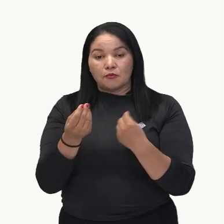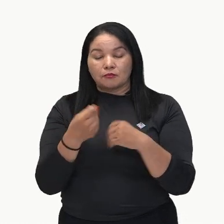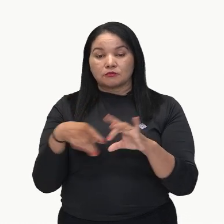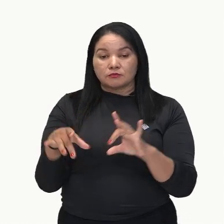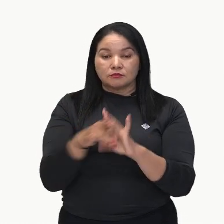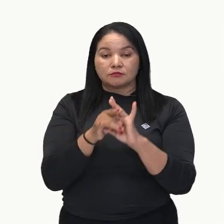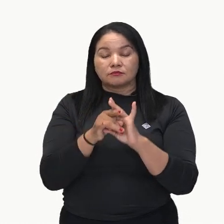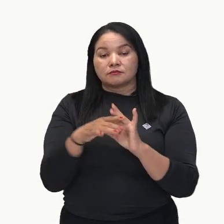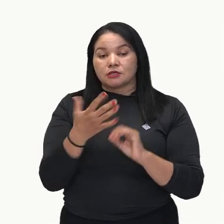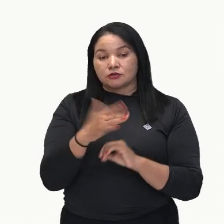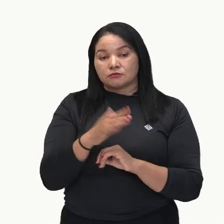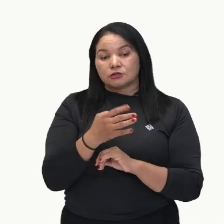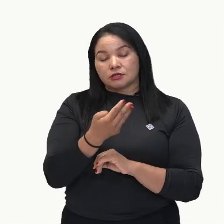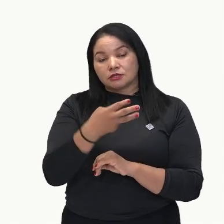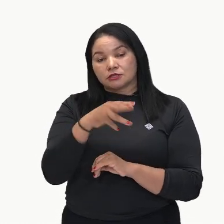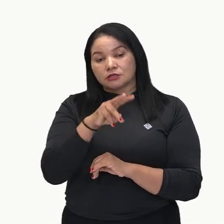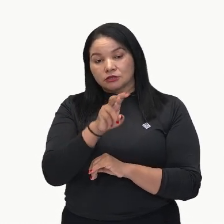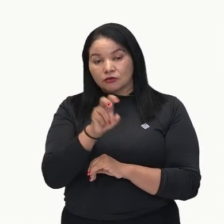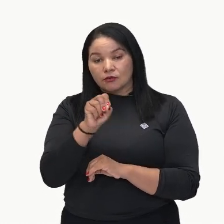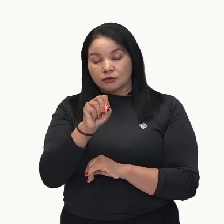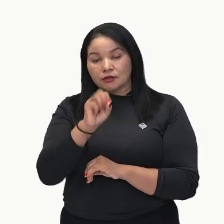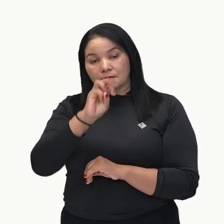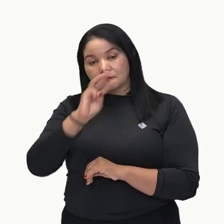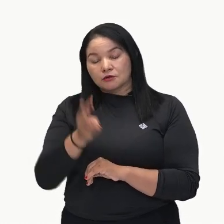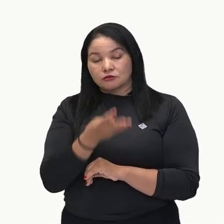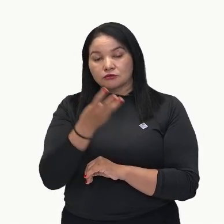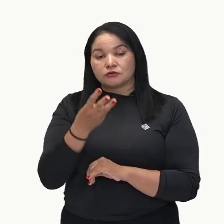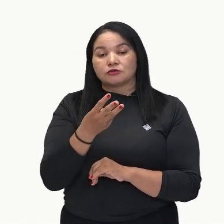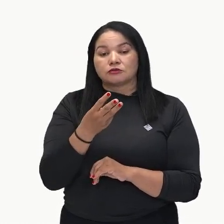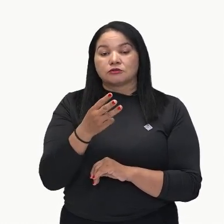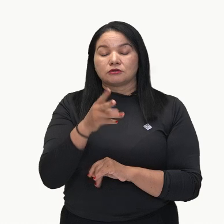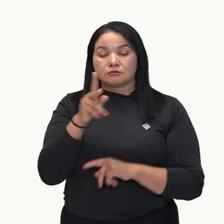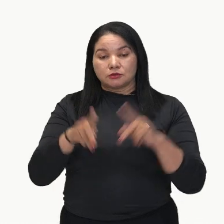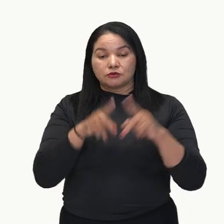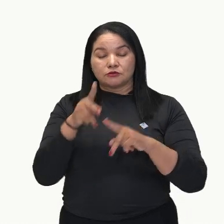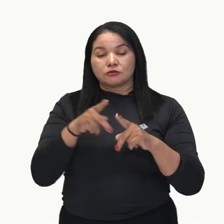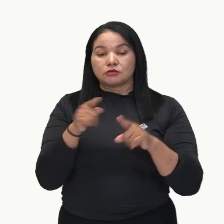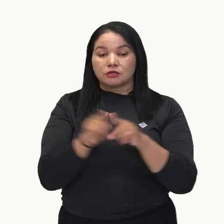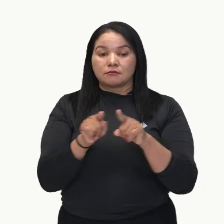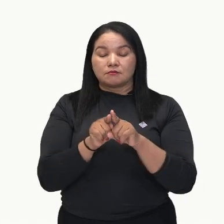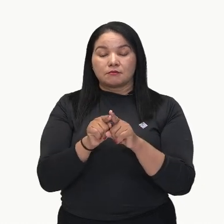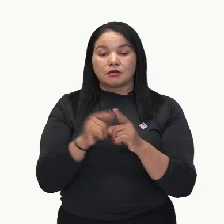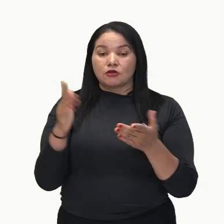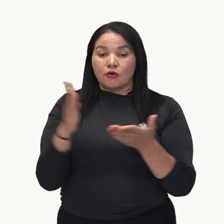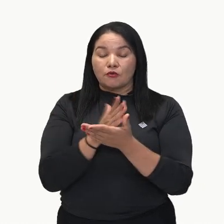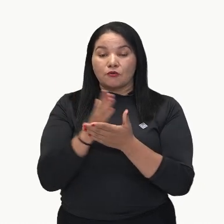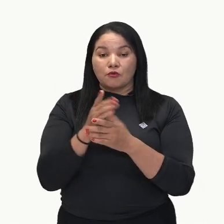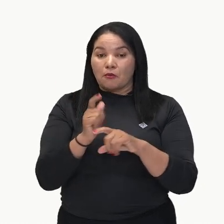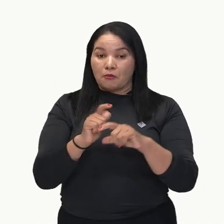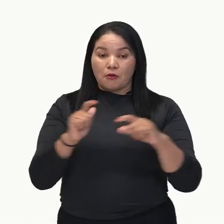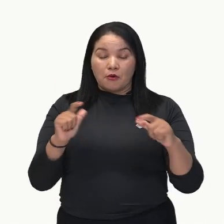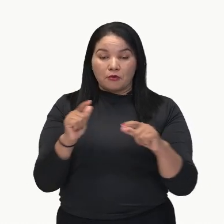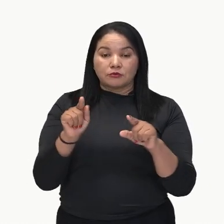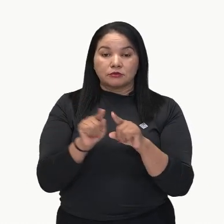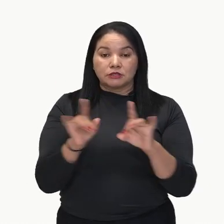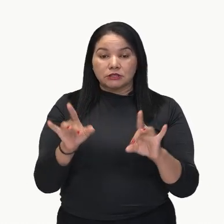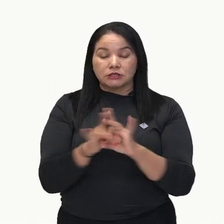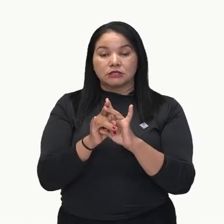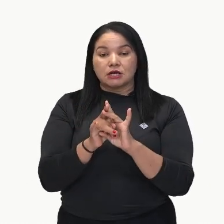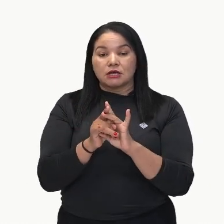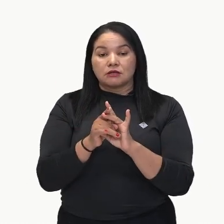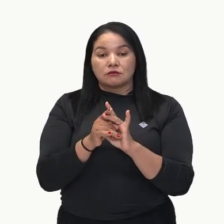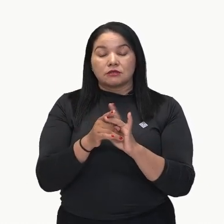aproximadamente 350 milhões de habitantes, né, vão estar aí nessa região. A maioria vai ser aí ligada aos árabes